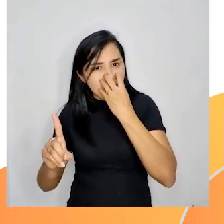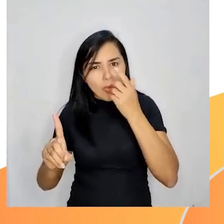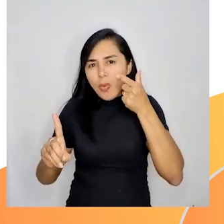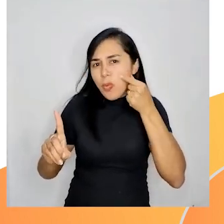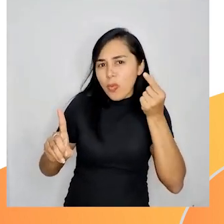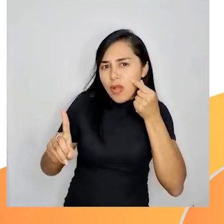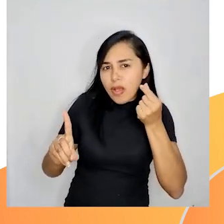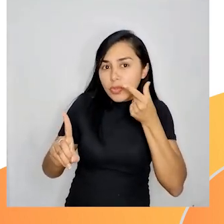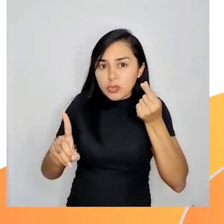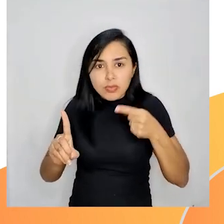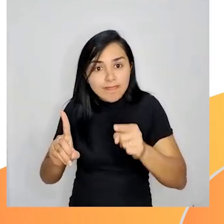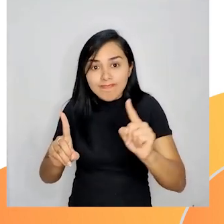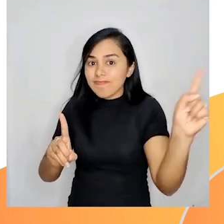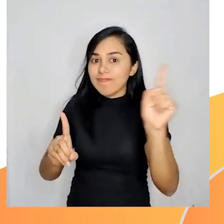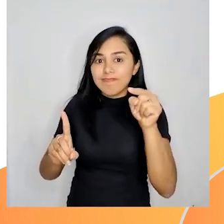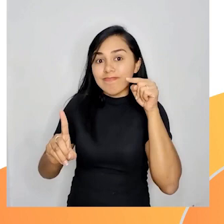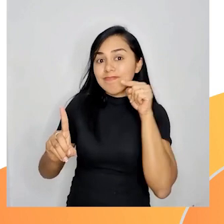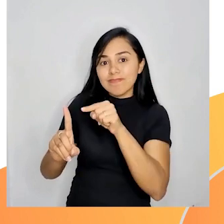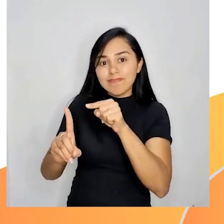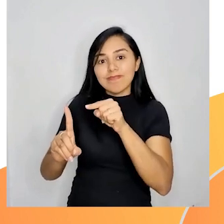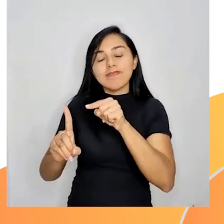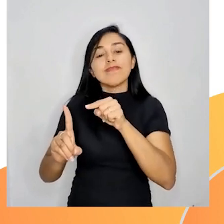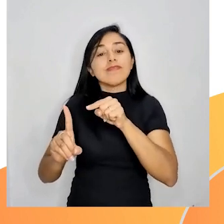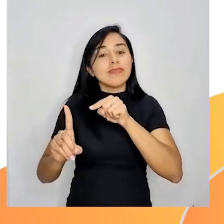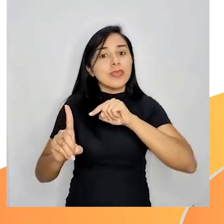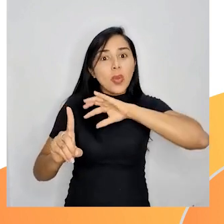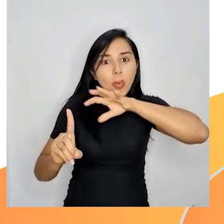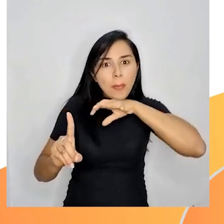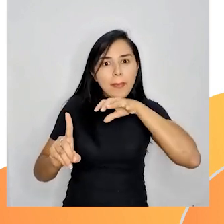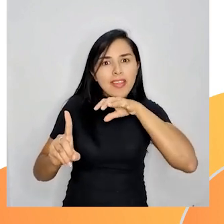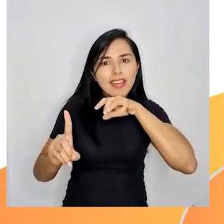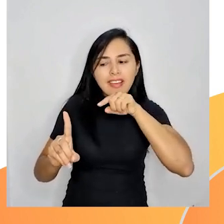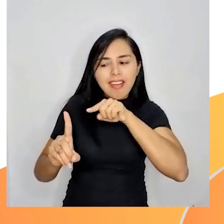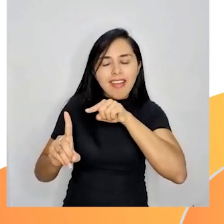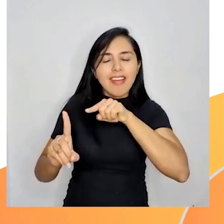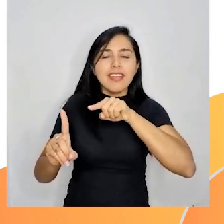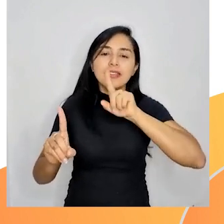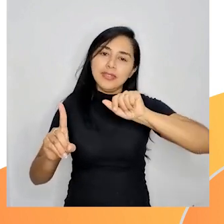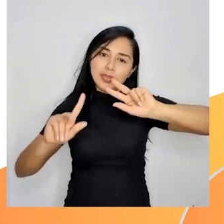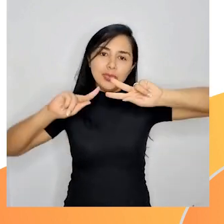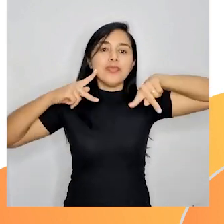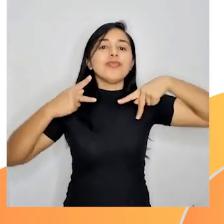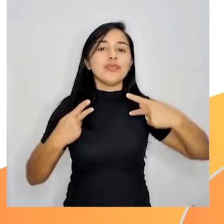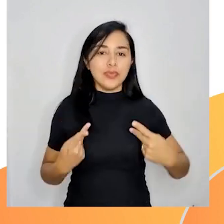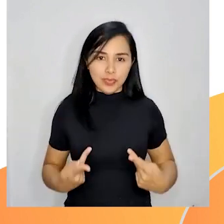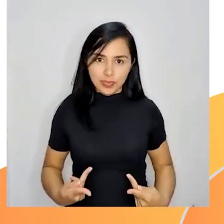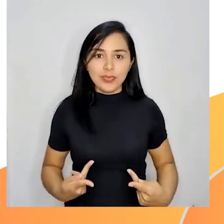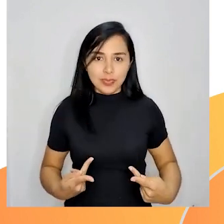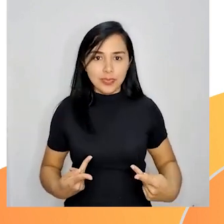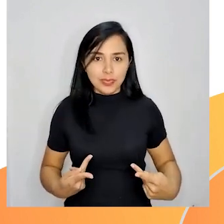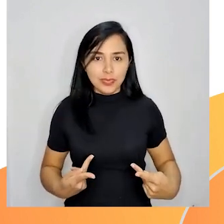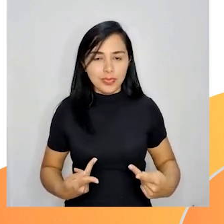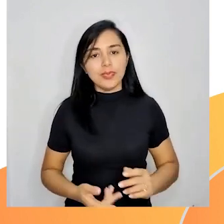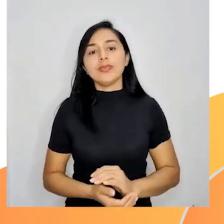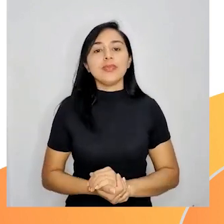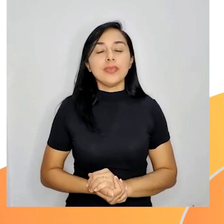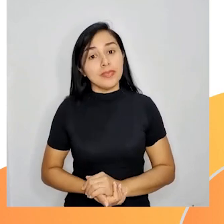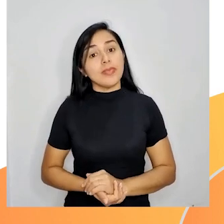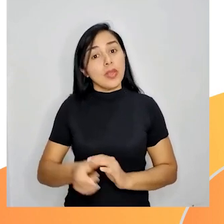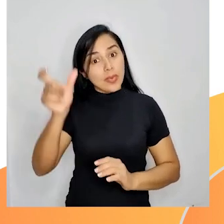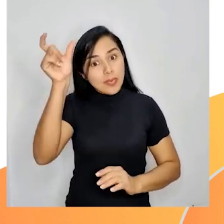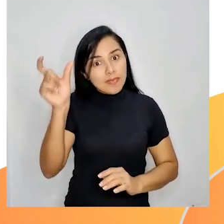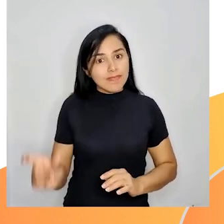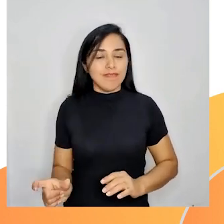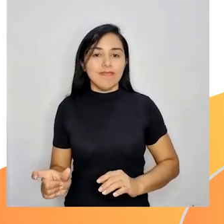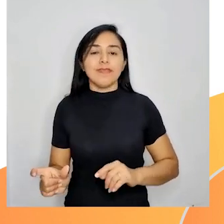era um rato. O bicho, meu Deus, era um homem